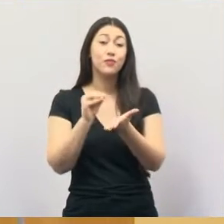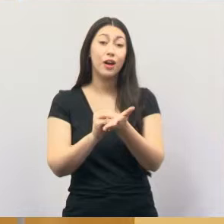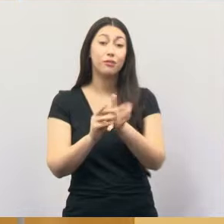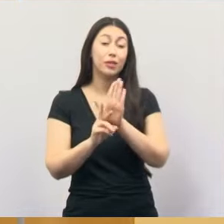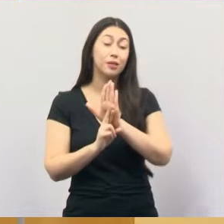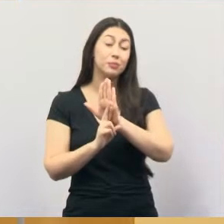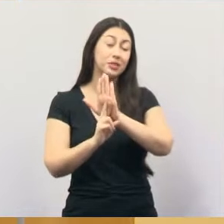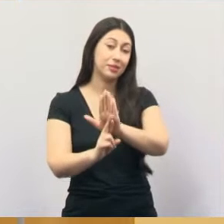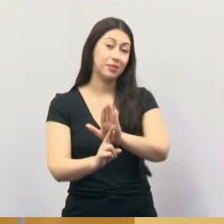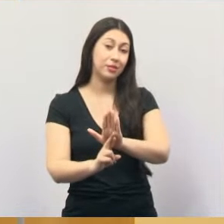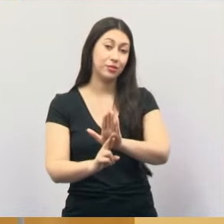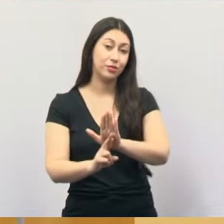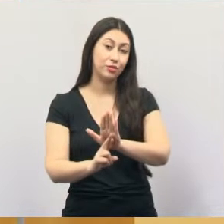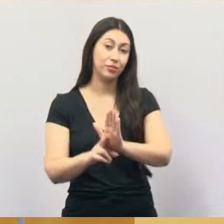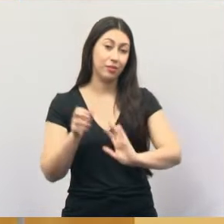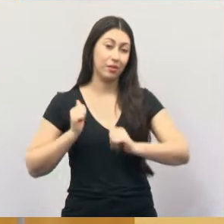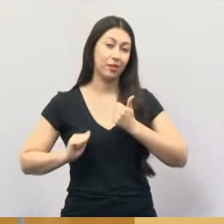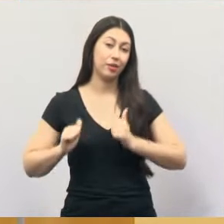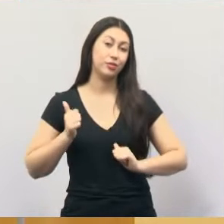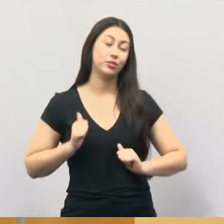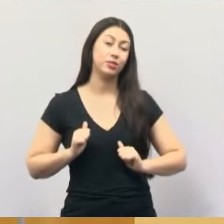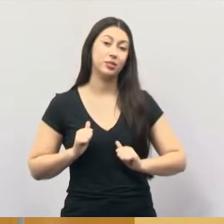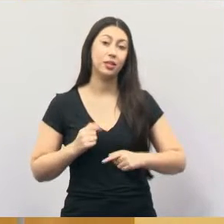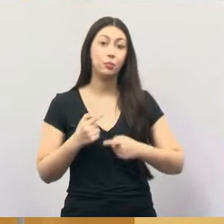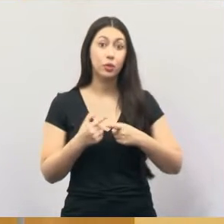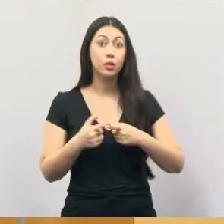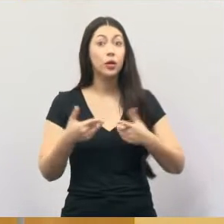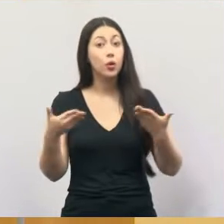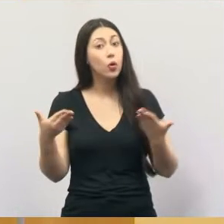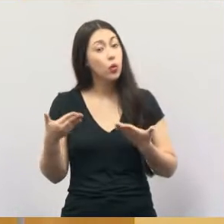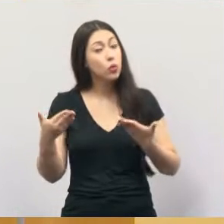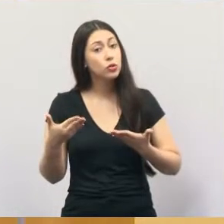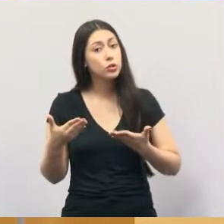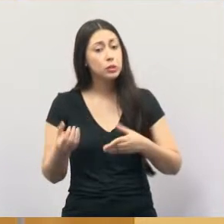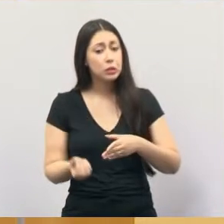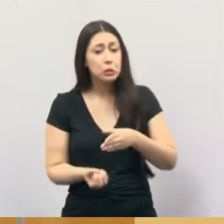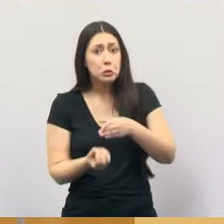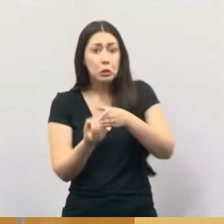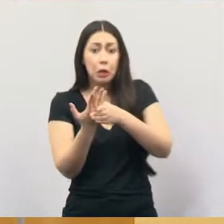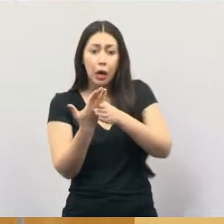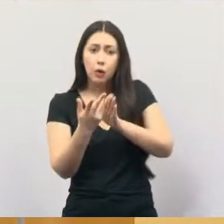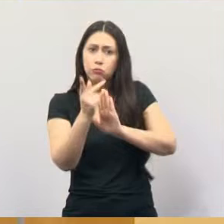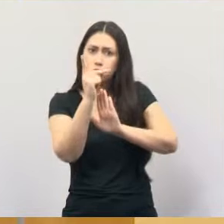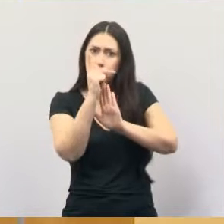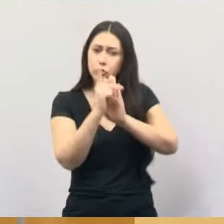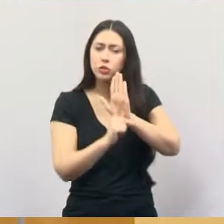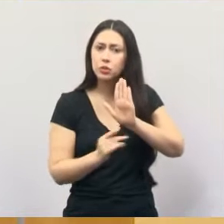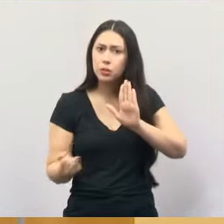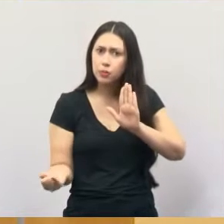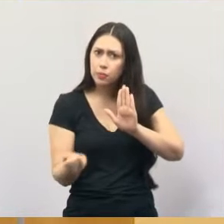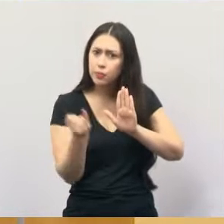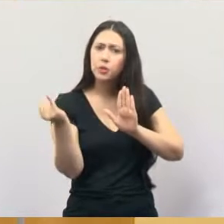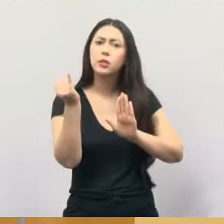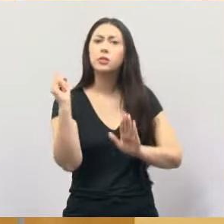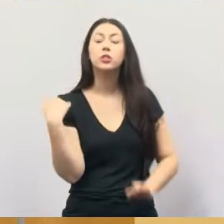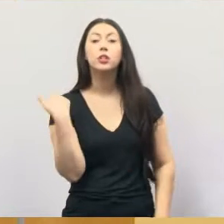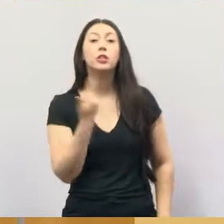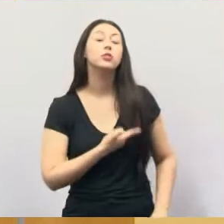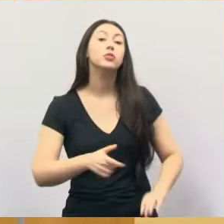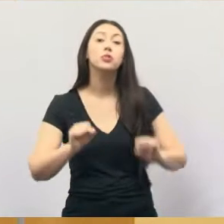classe artística do município, no dia que está sendo aí instituído um projeto tão importante para que a gente